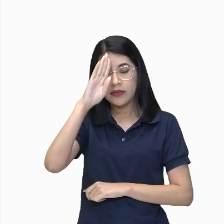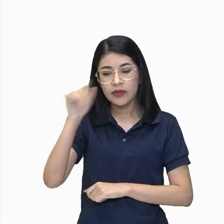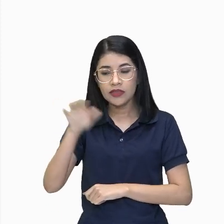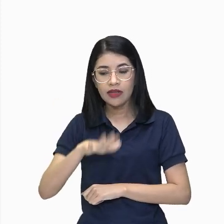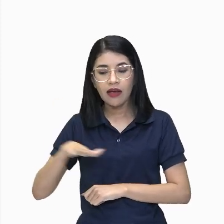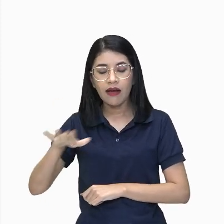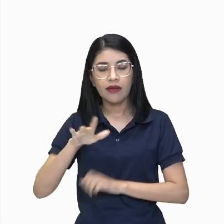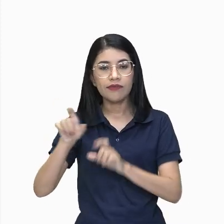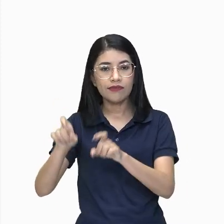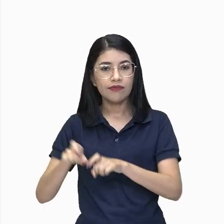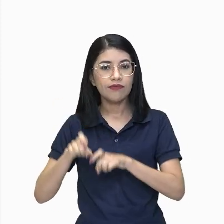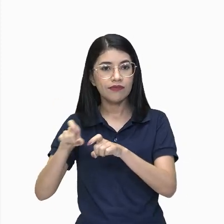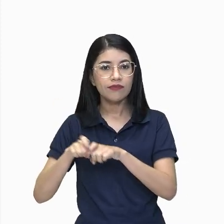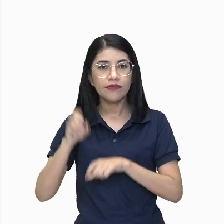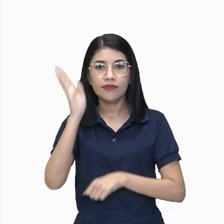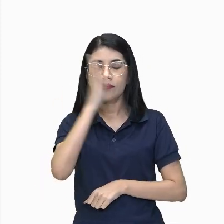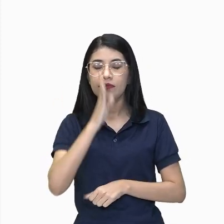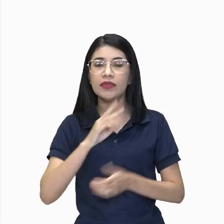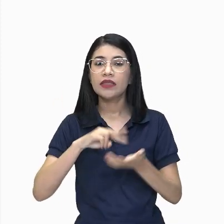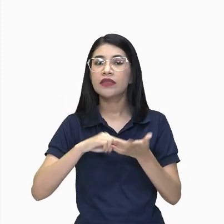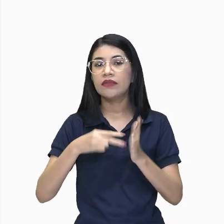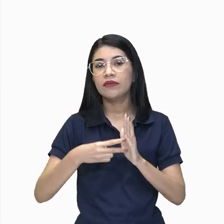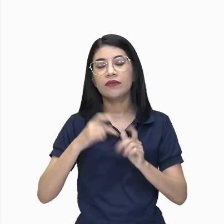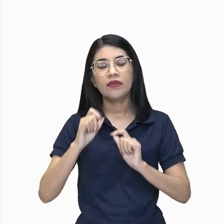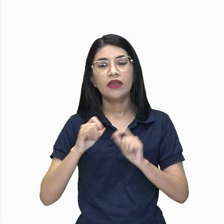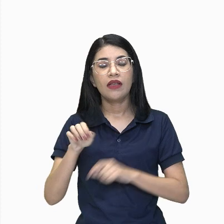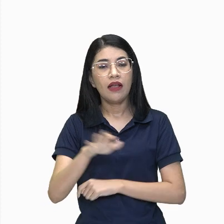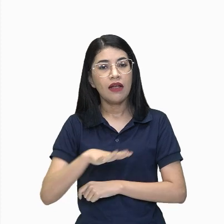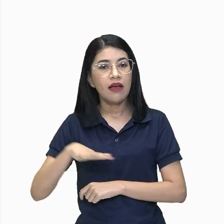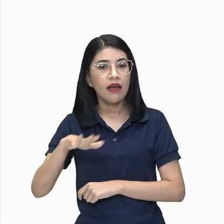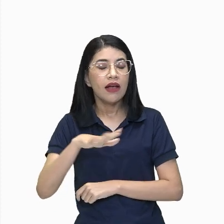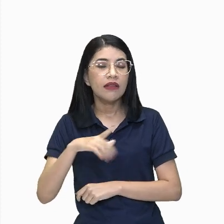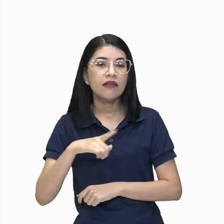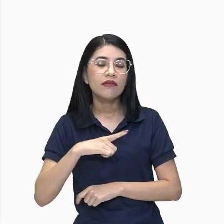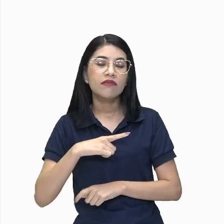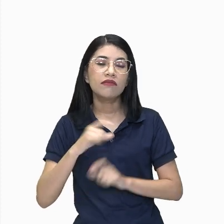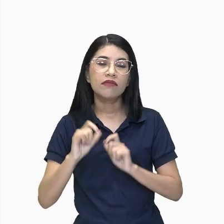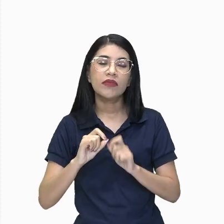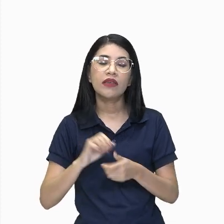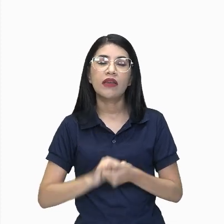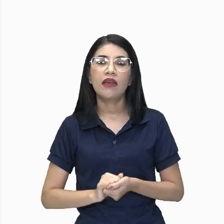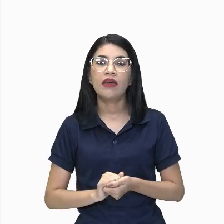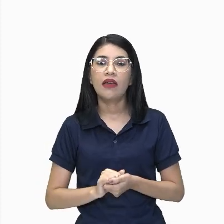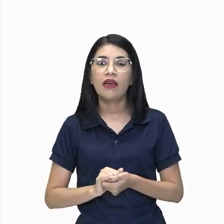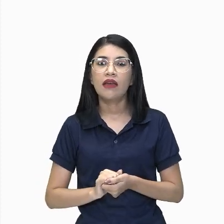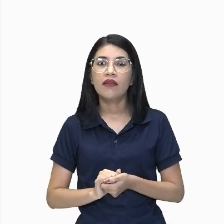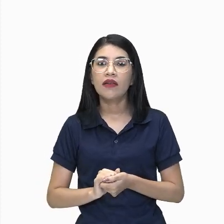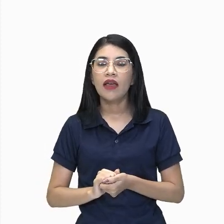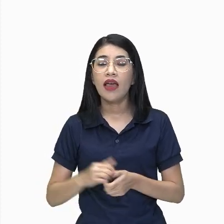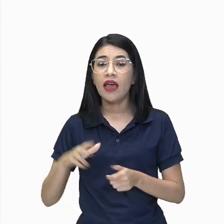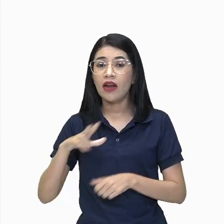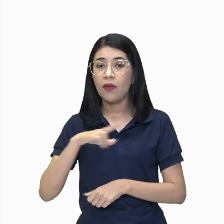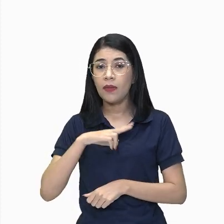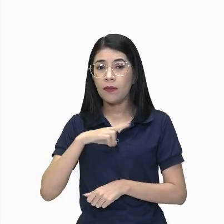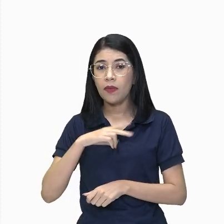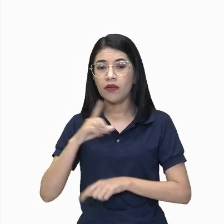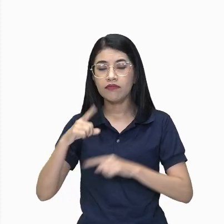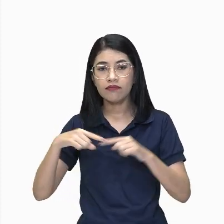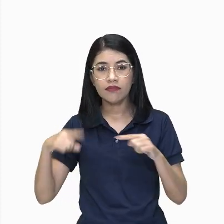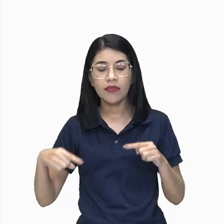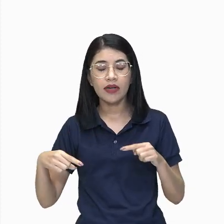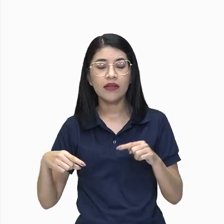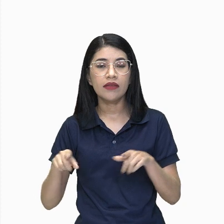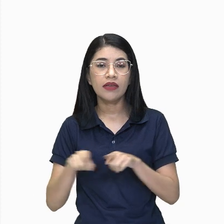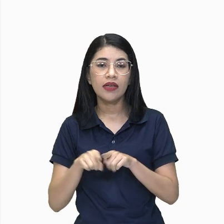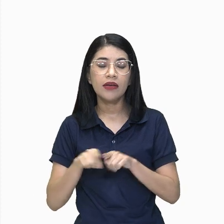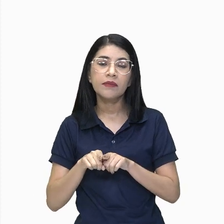Brasil. Ou seja, a terra ela passa a ser um bem uma propriedade privada e basicamente